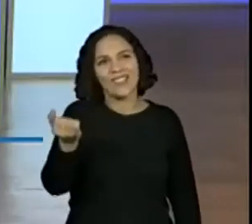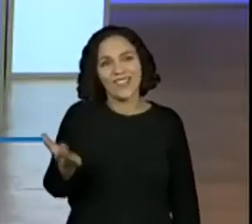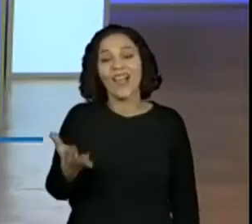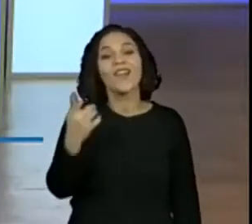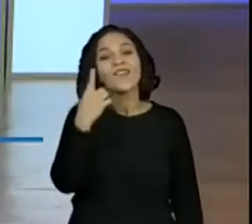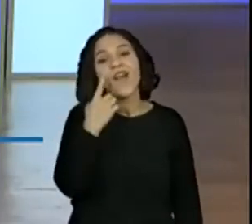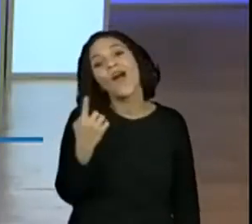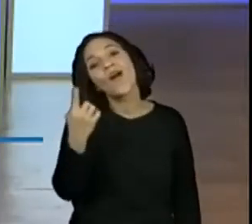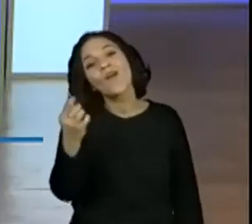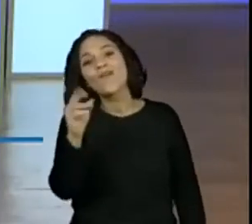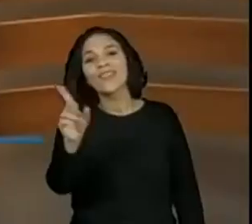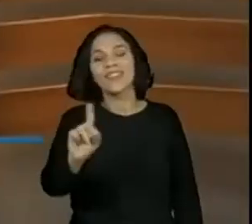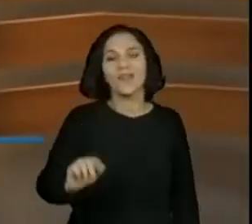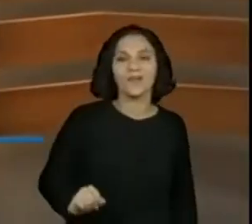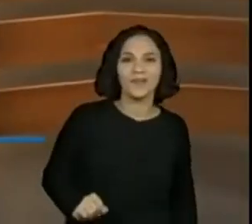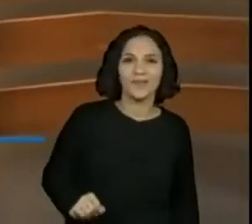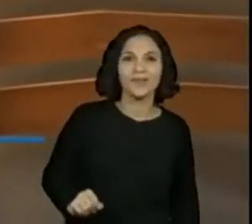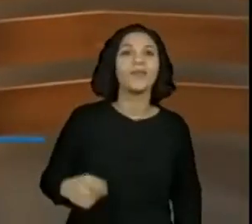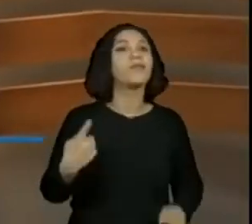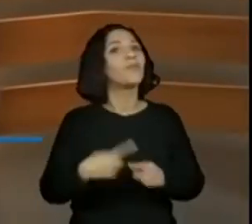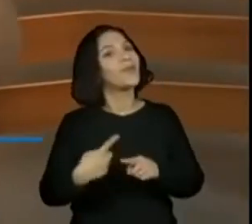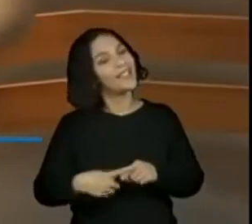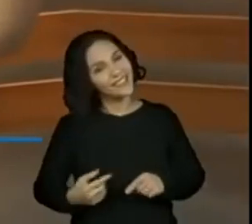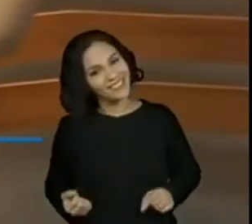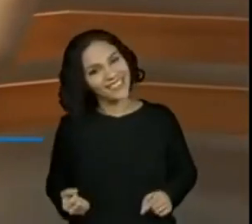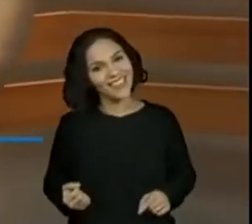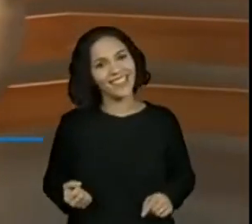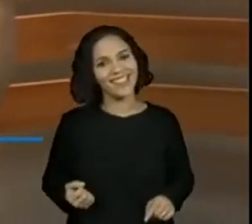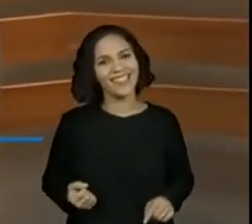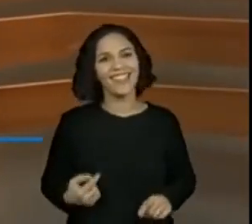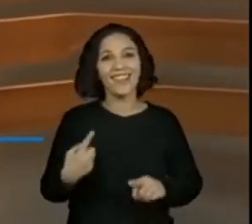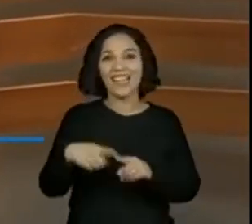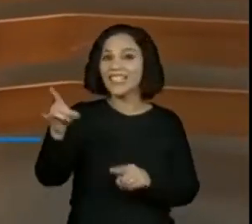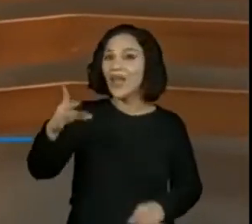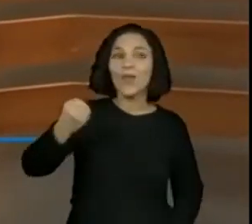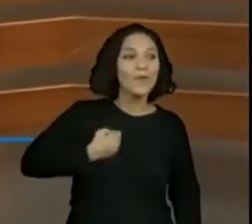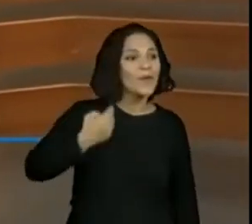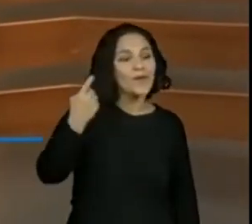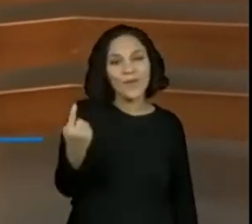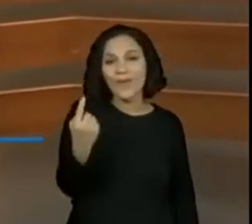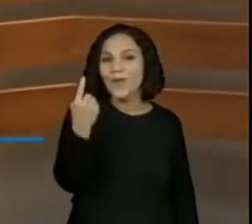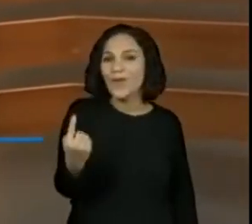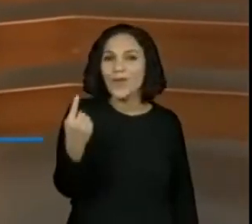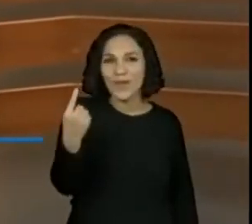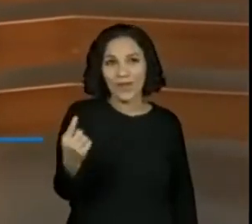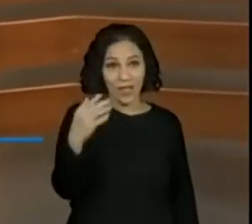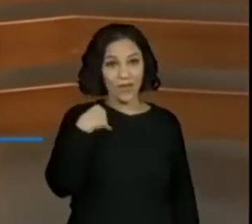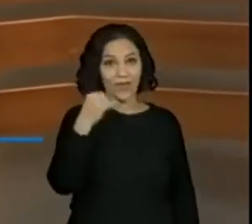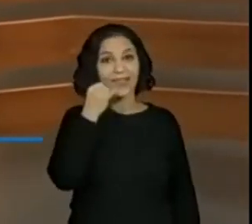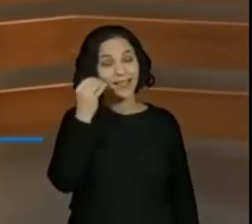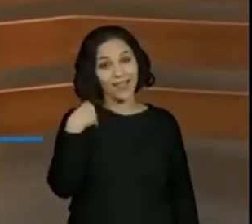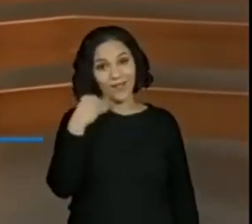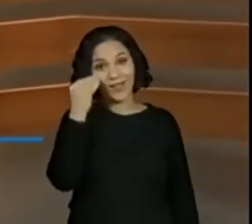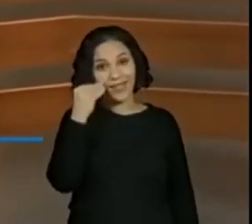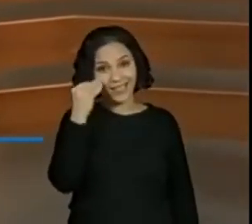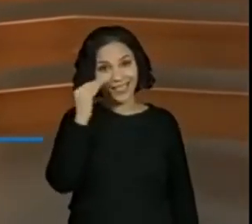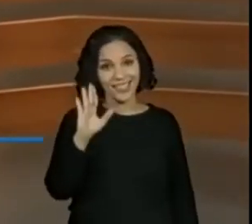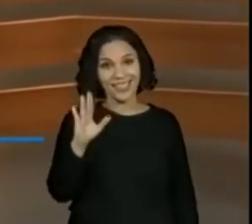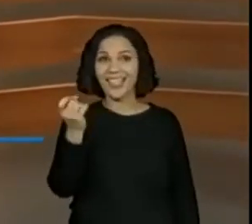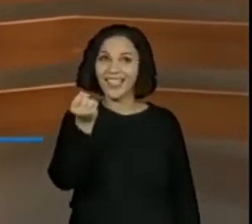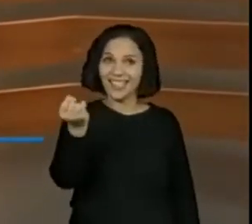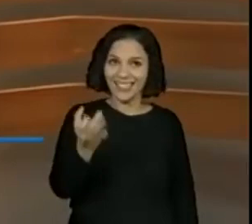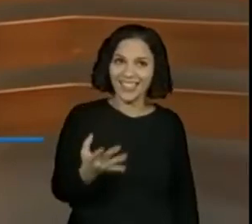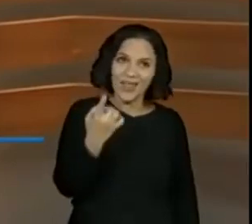jogar e não vai sair o número um porque esse dado Só estava saindo número um certo então eu vou fazer o teste a gente vai jogar uma